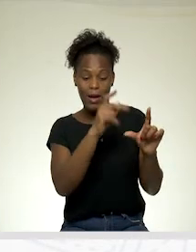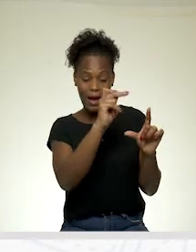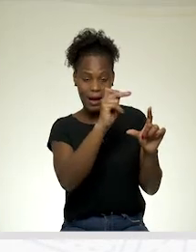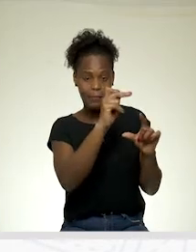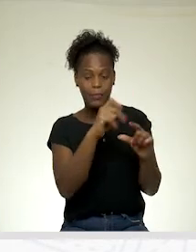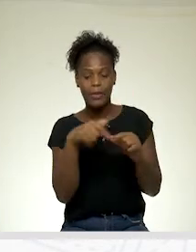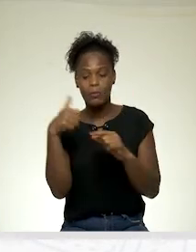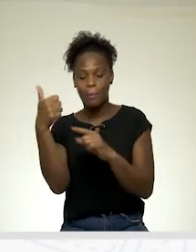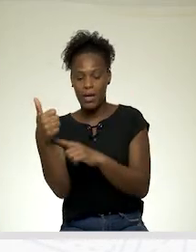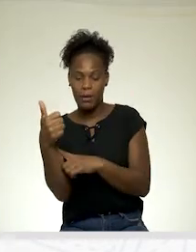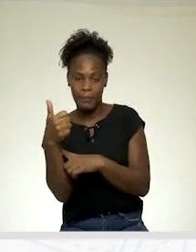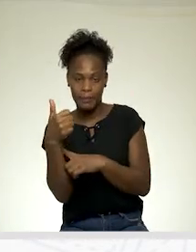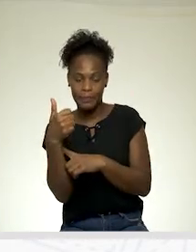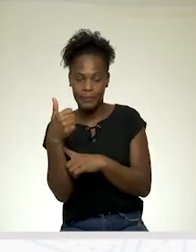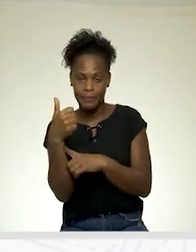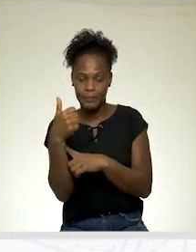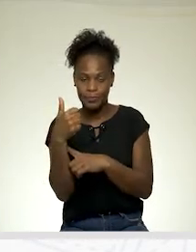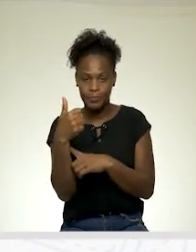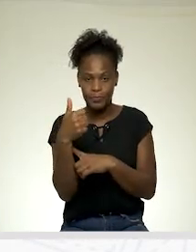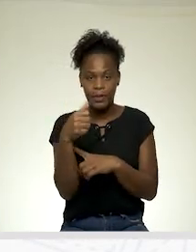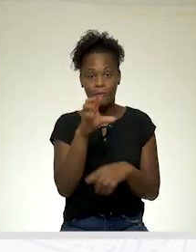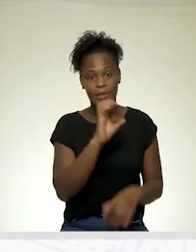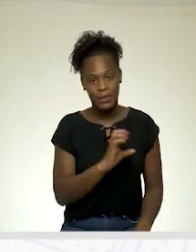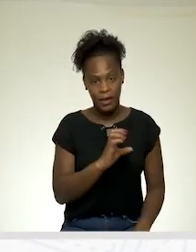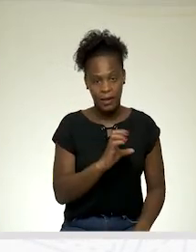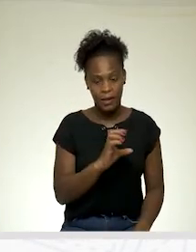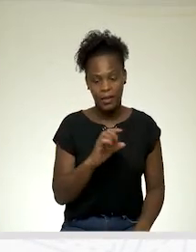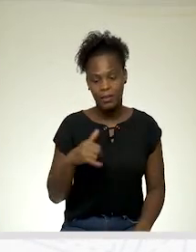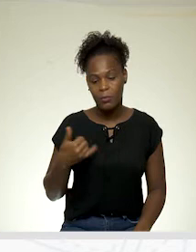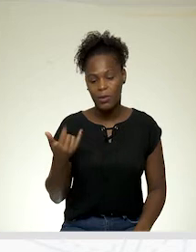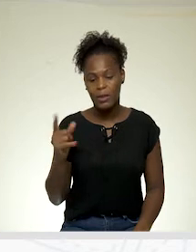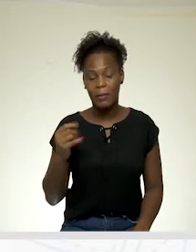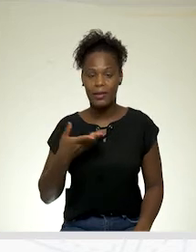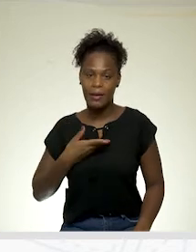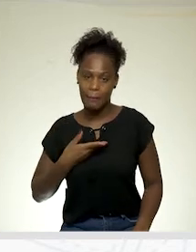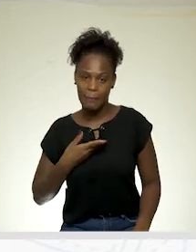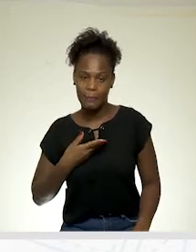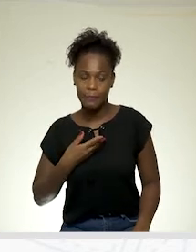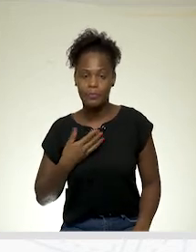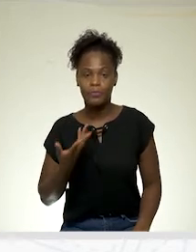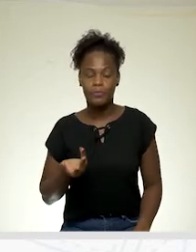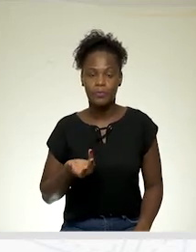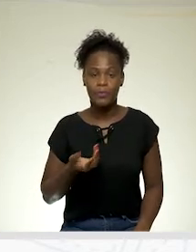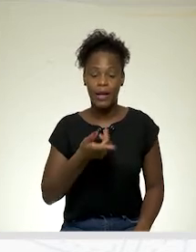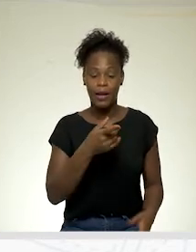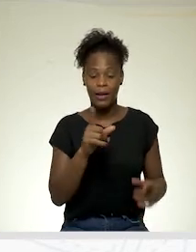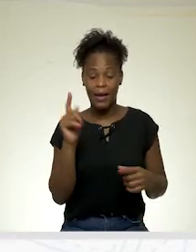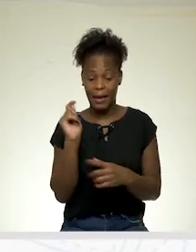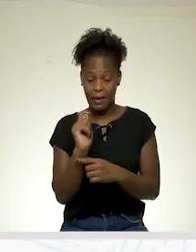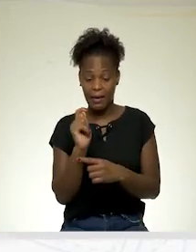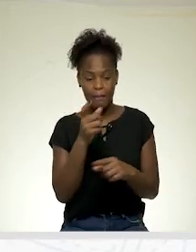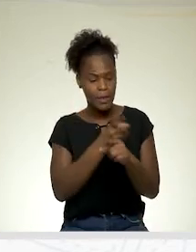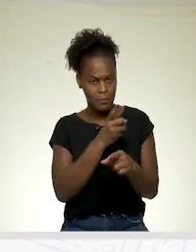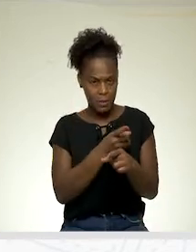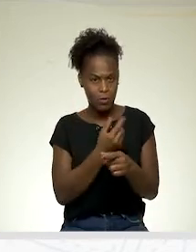A, na linha B, na linha C, na linha D. A linha E, a